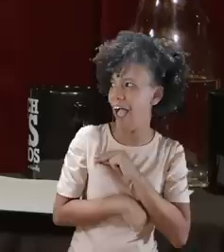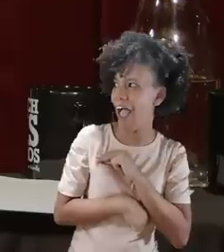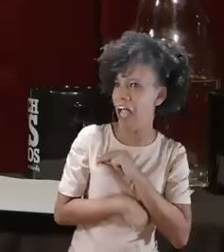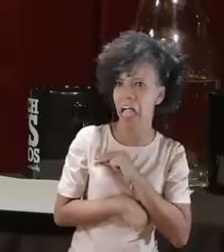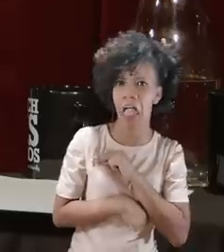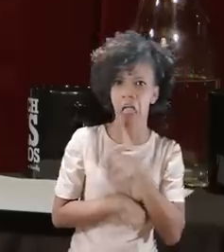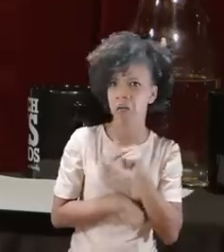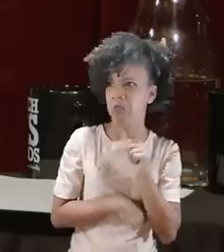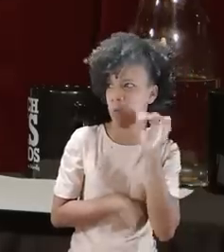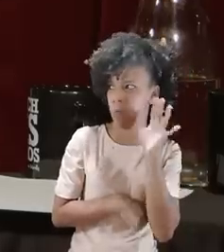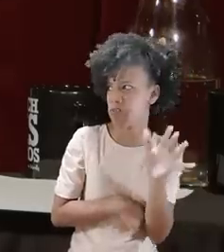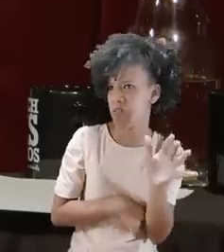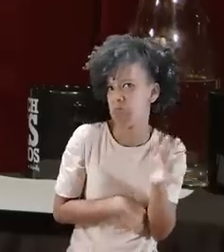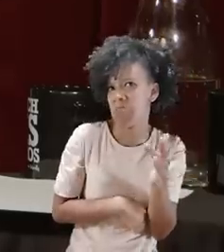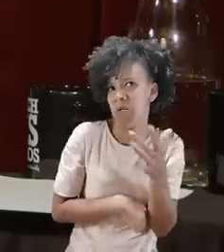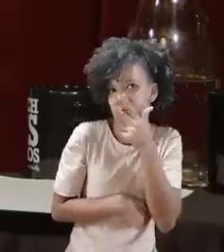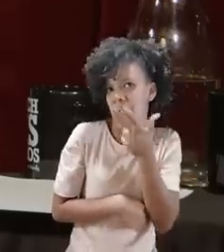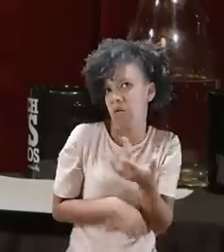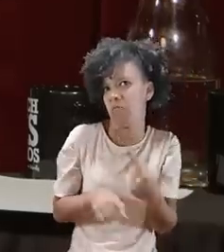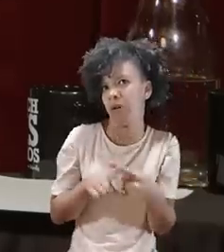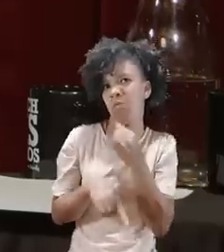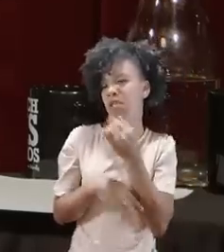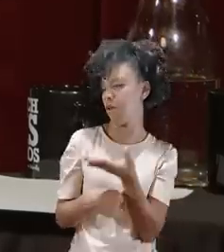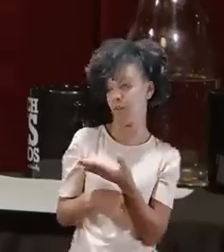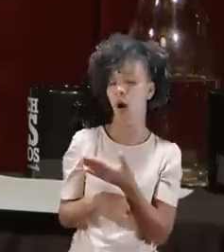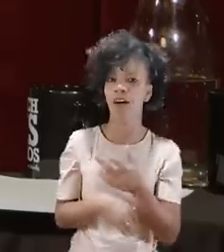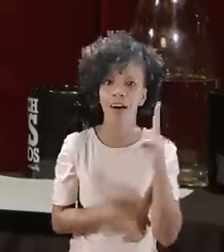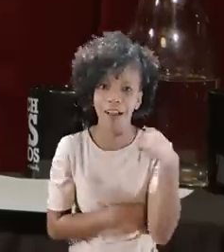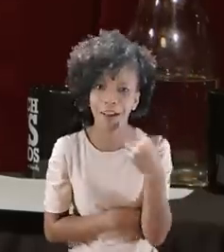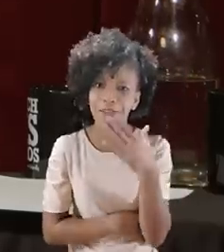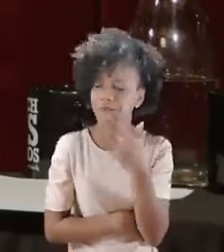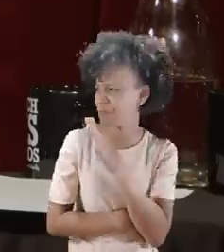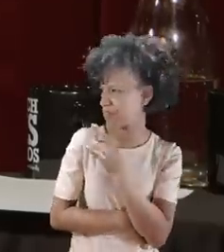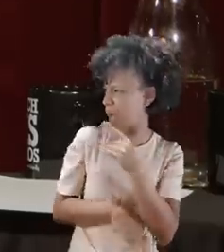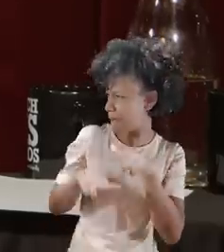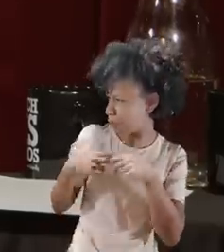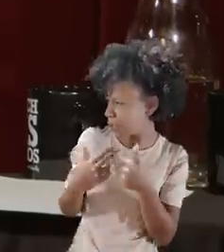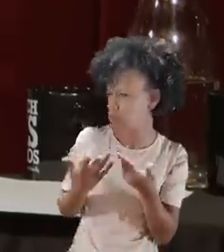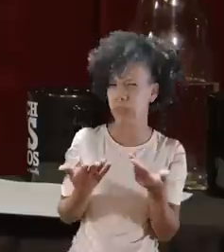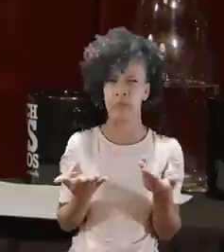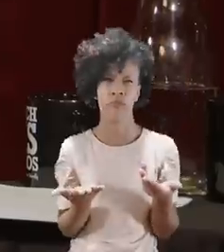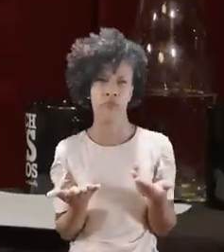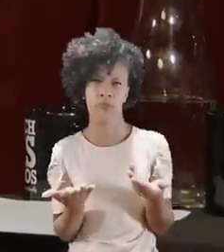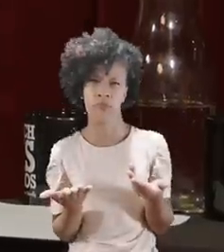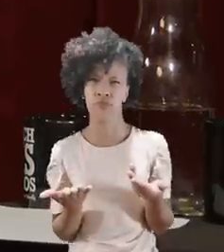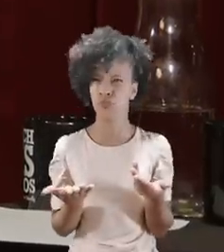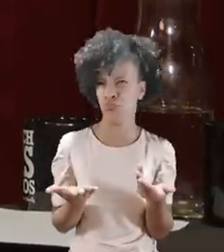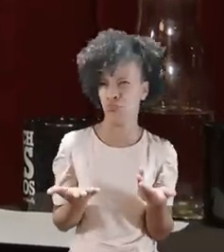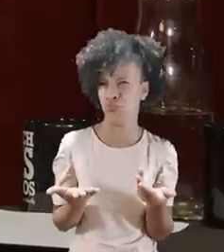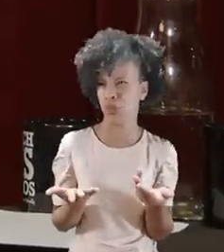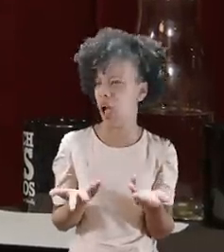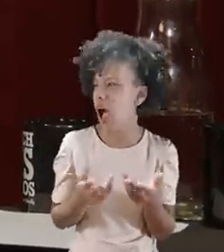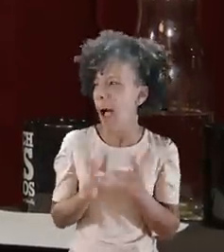eu nem imaginava isso imaginava que era uma coisa que imagina assim qualquer olha que louco será que é por isso então que